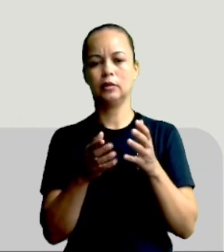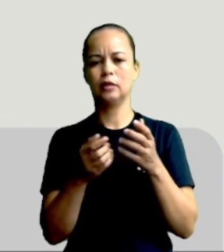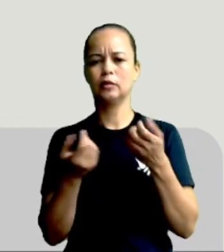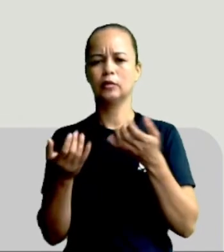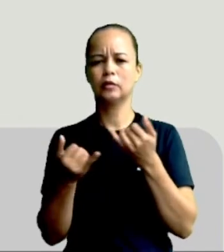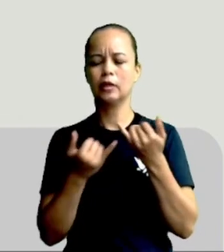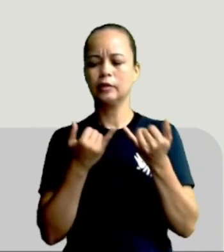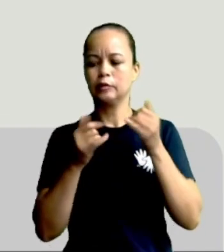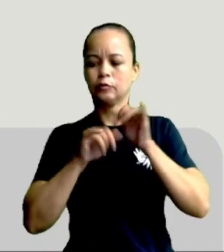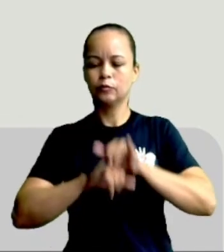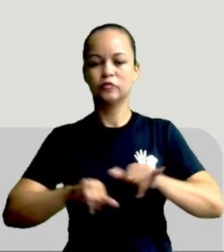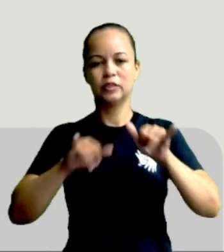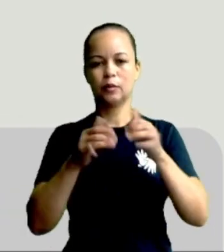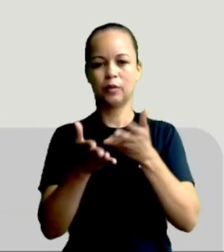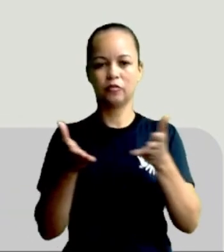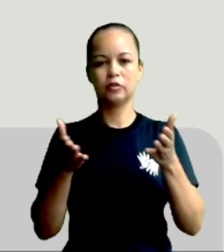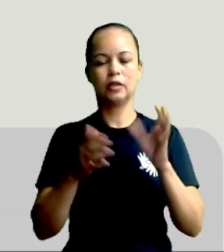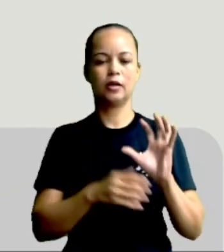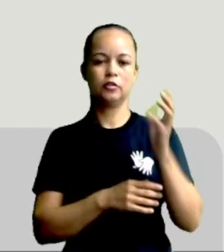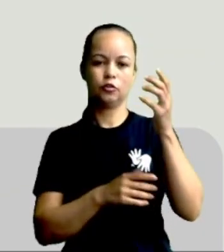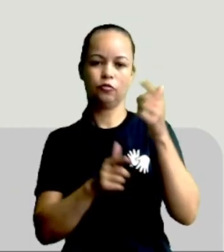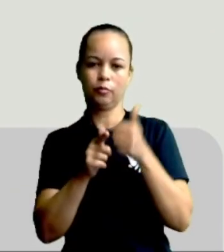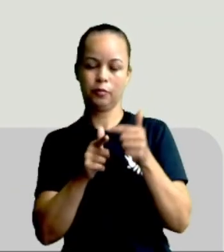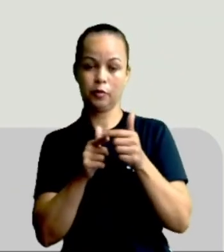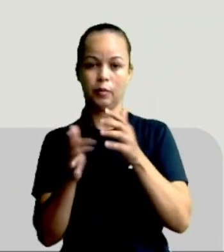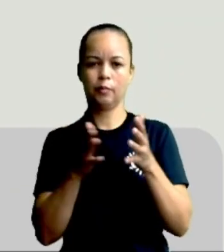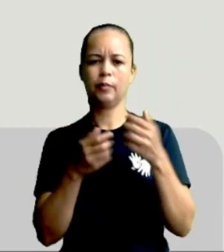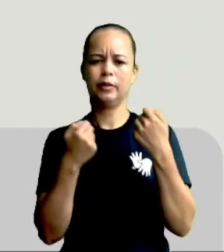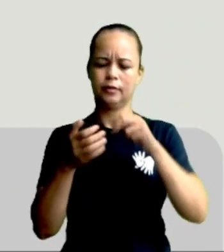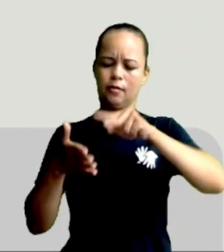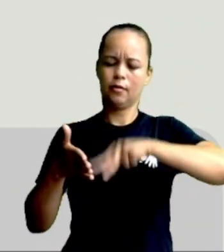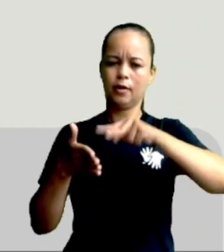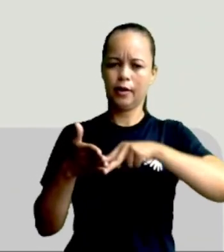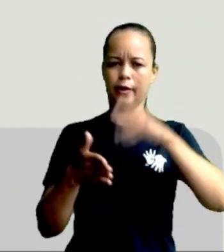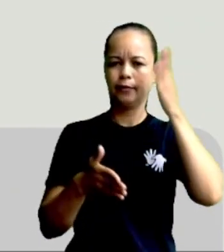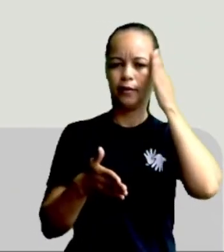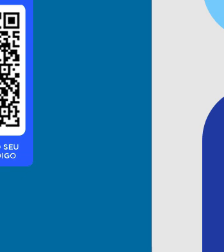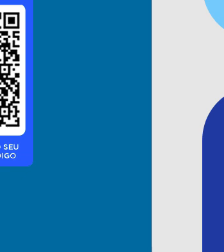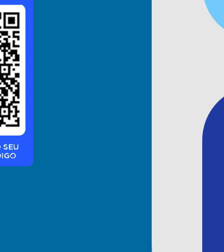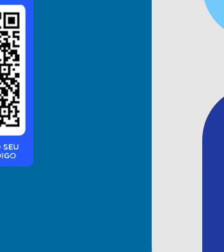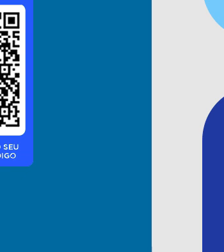gente viu aí que a professora comprou, vou voltar só um pouquinho,